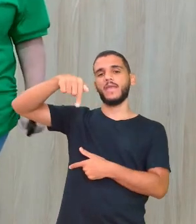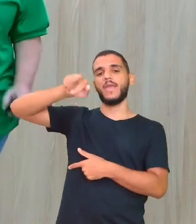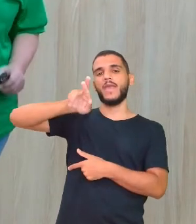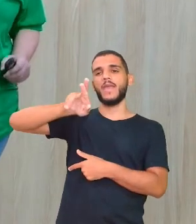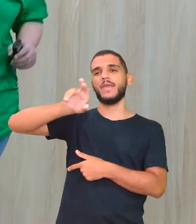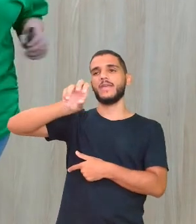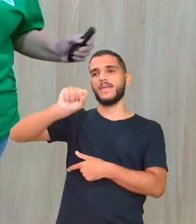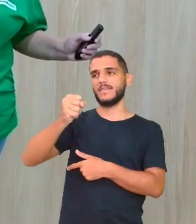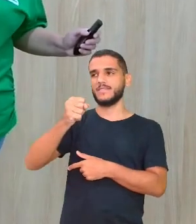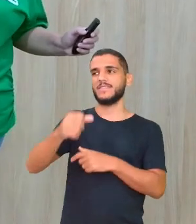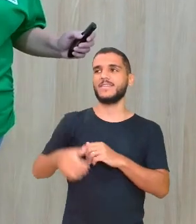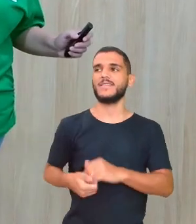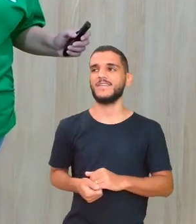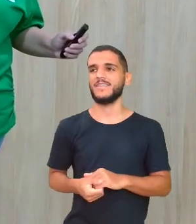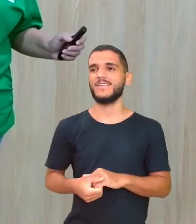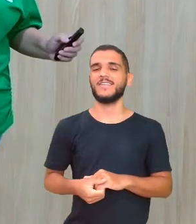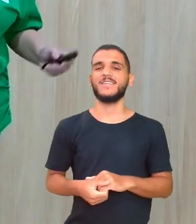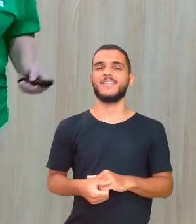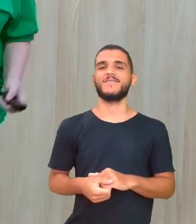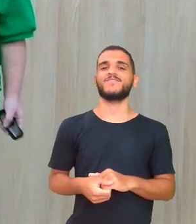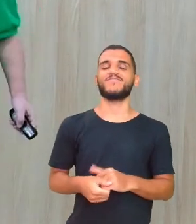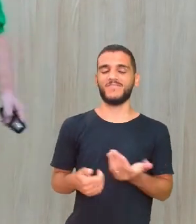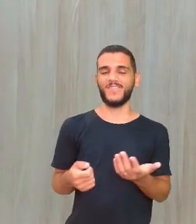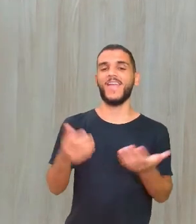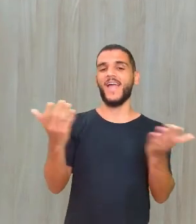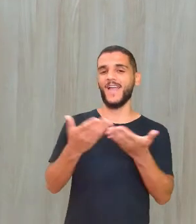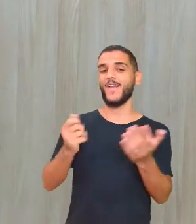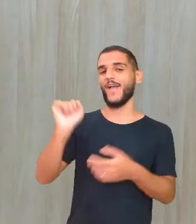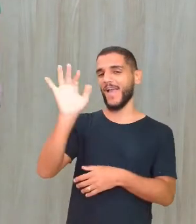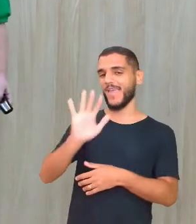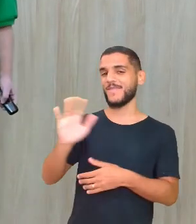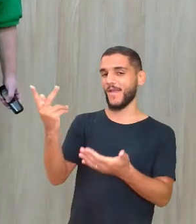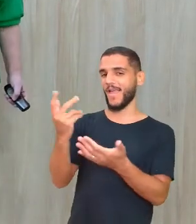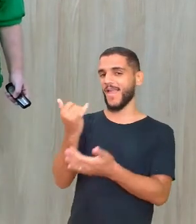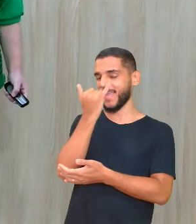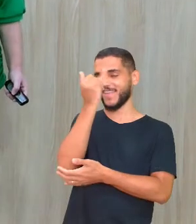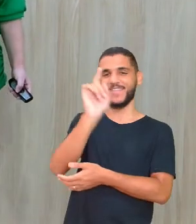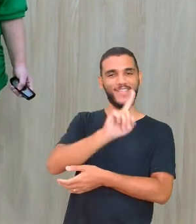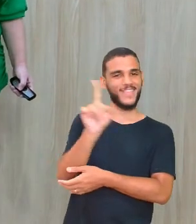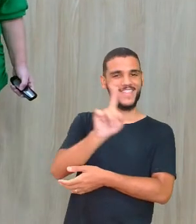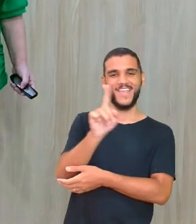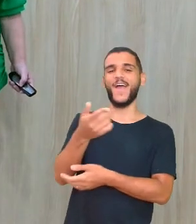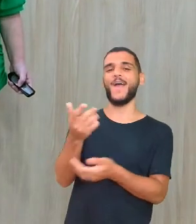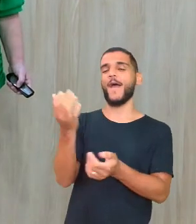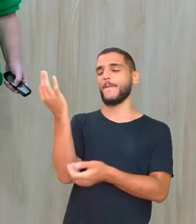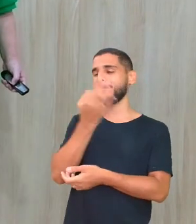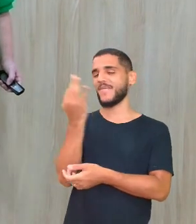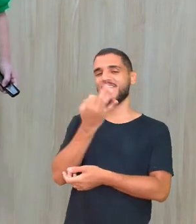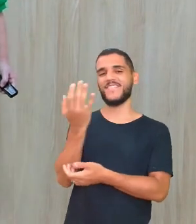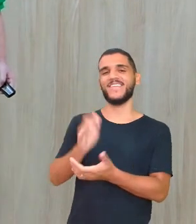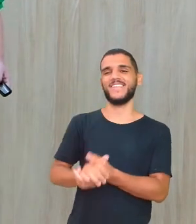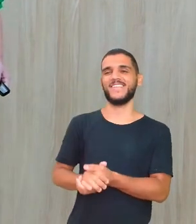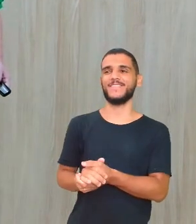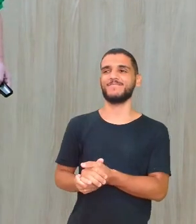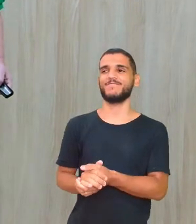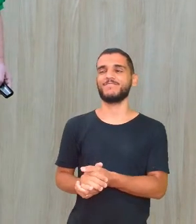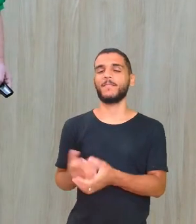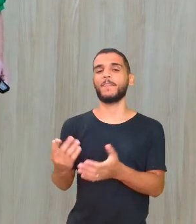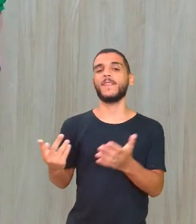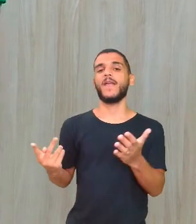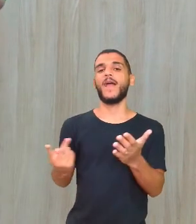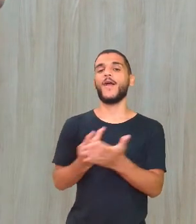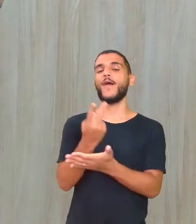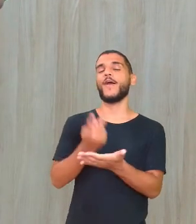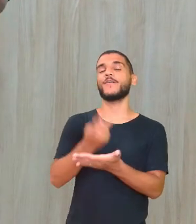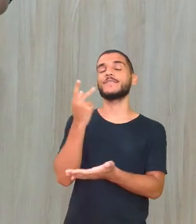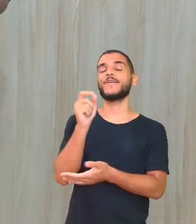não enganou você. Essa tá perfeita. Por quê? O que aconteceu, gente, antes?